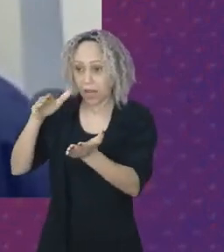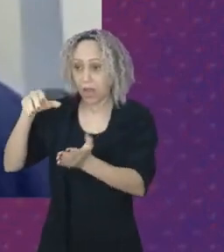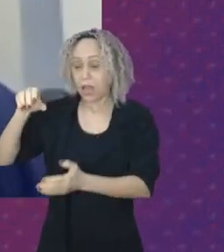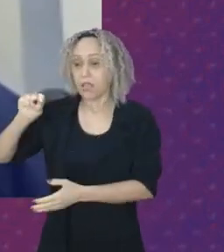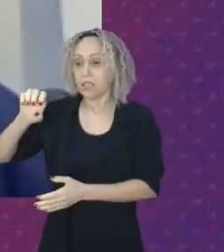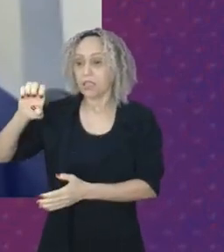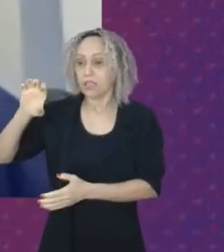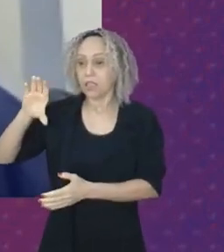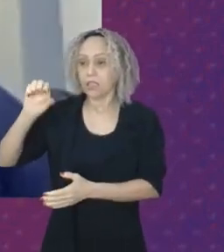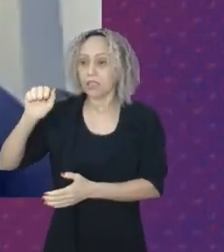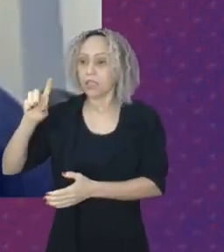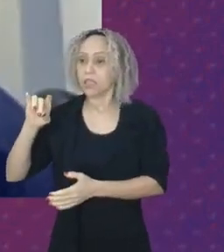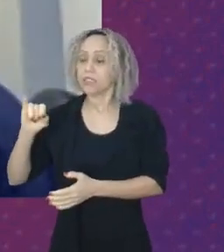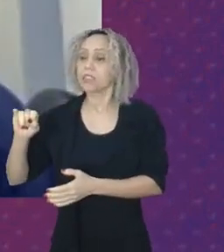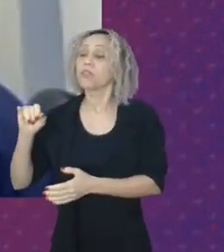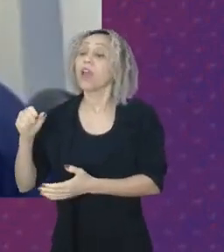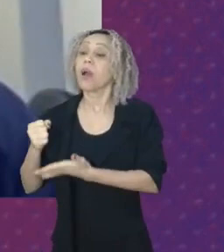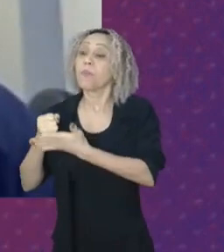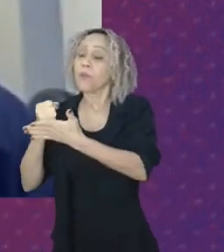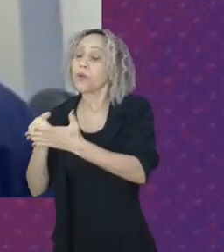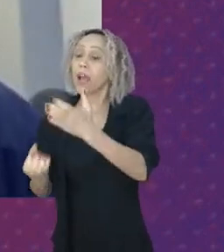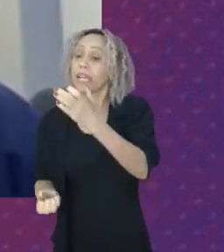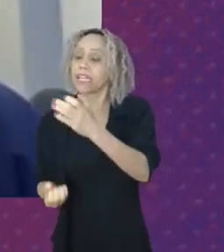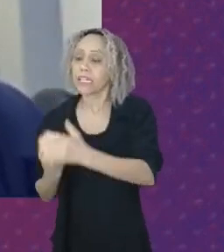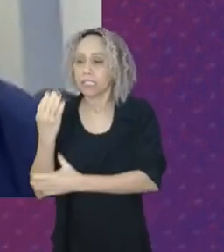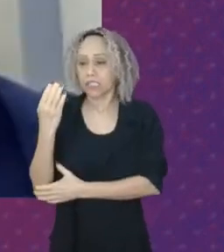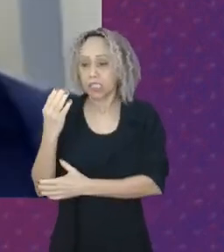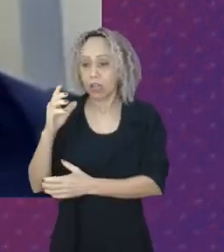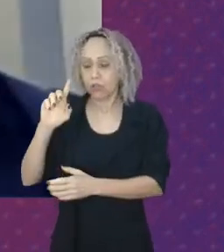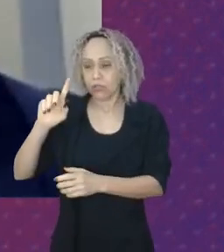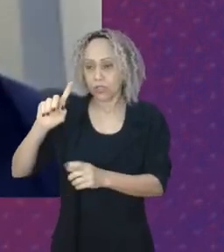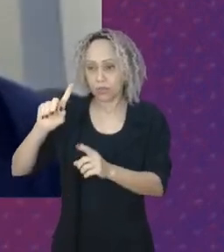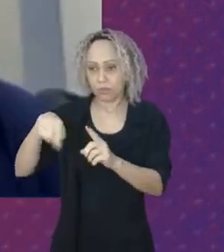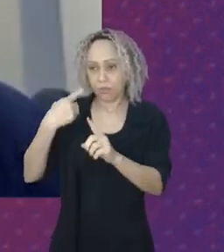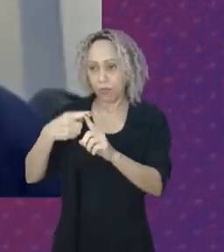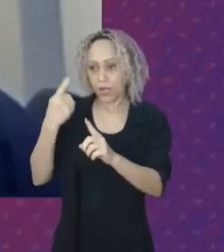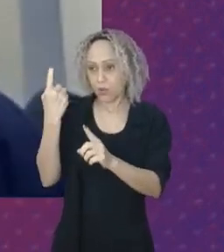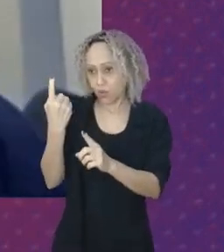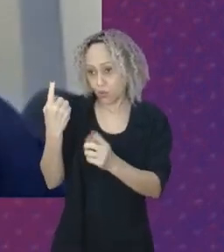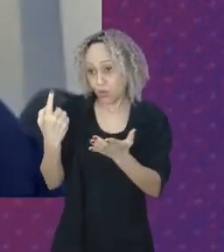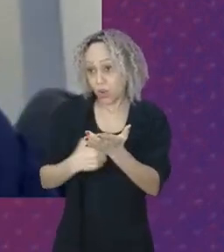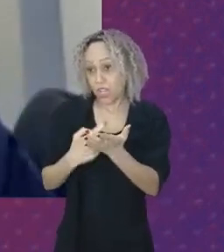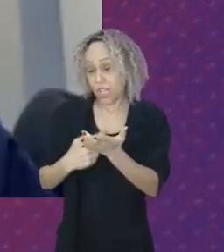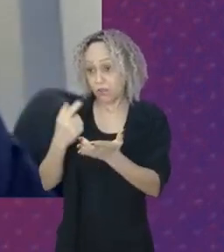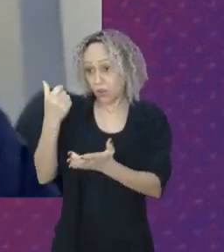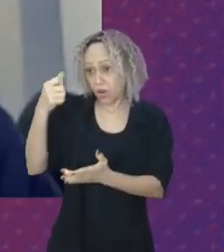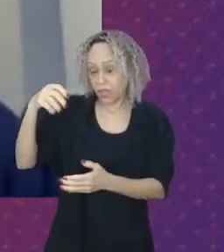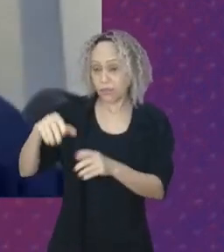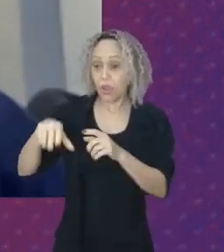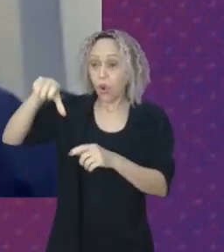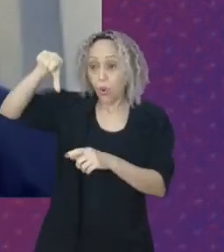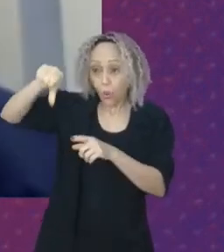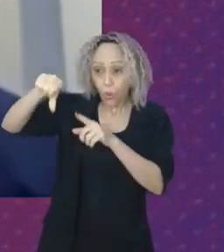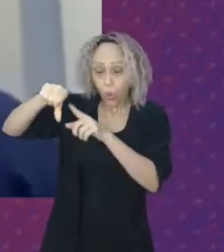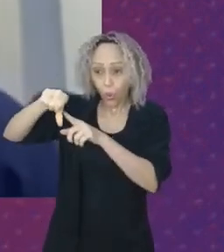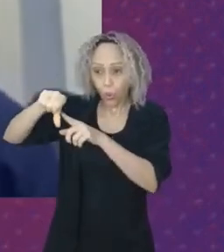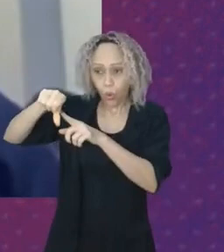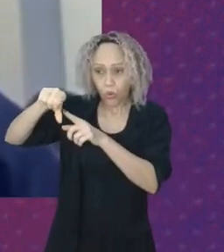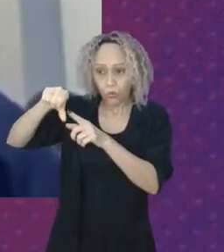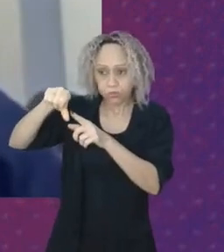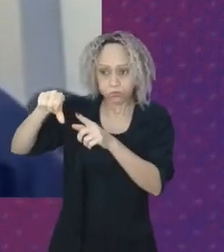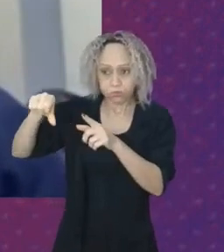dessa ação e fruto de uma agenda de construção de uma política antirracista no país. É preciso a gente destacar,